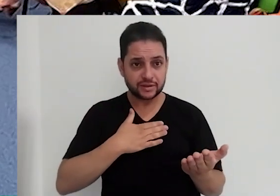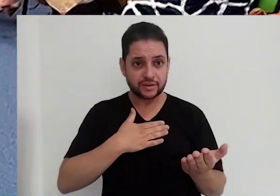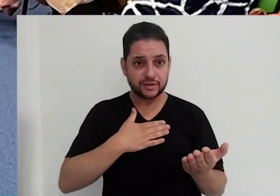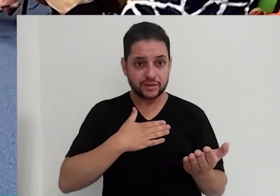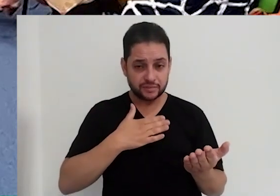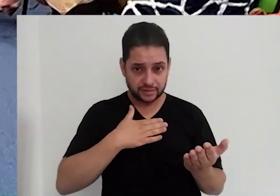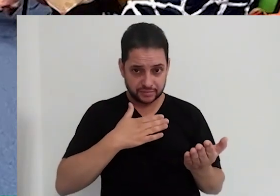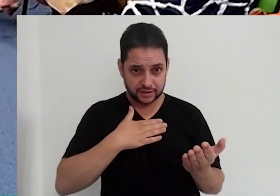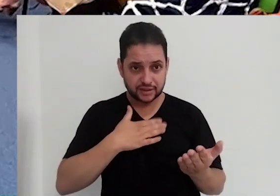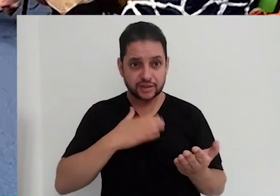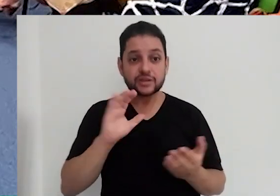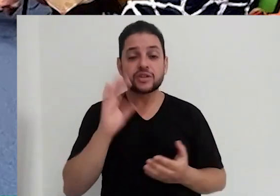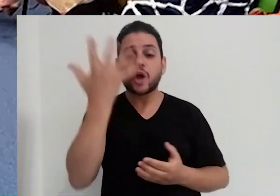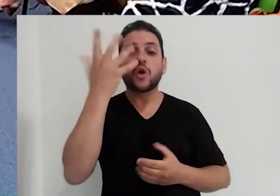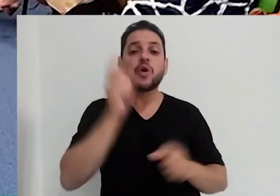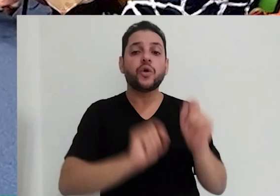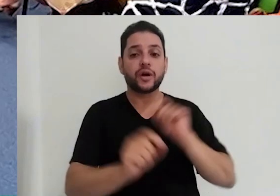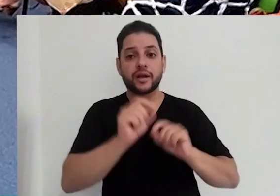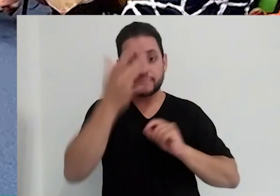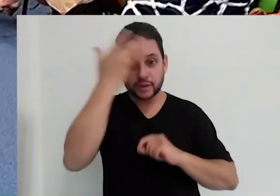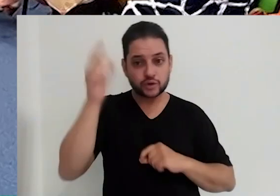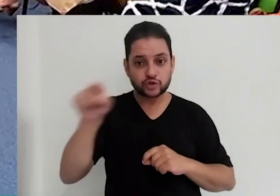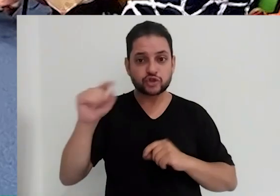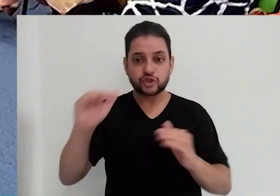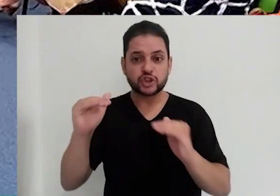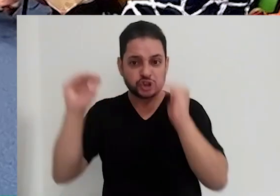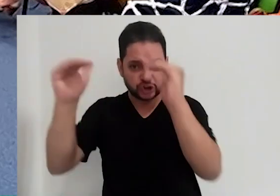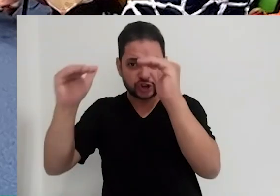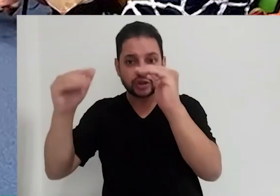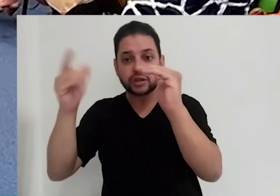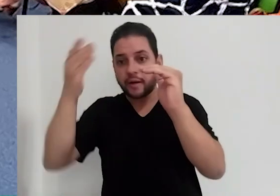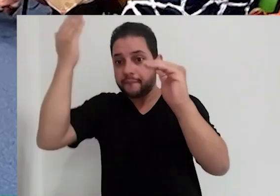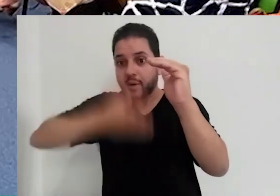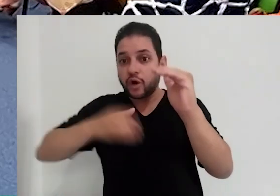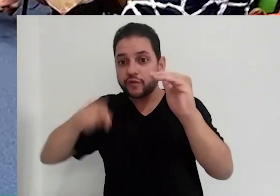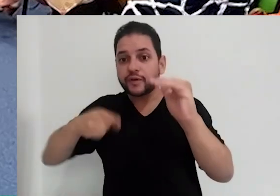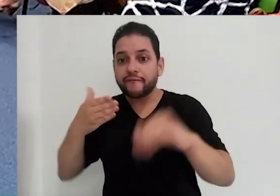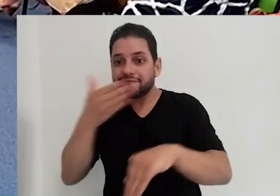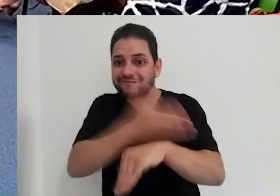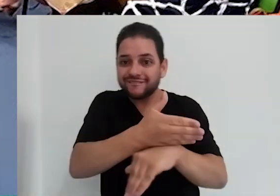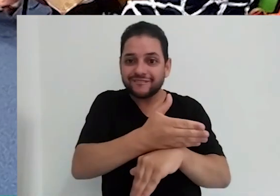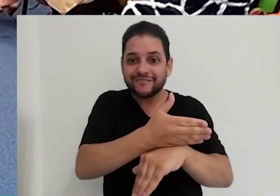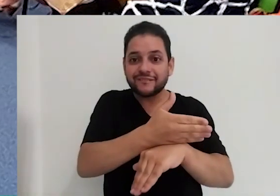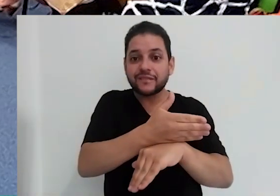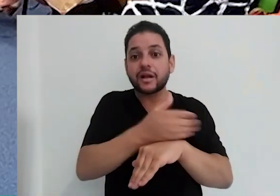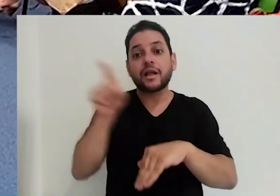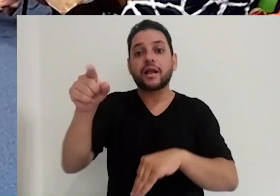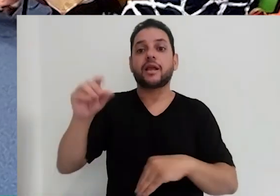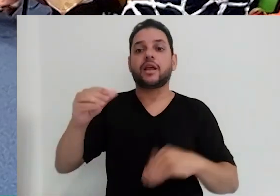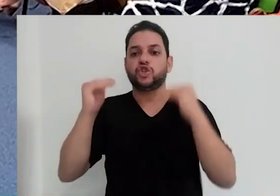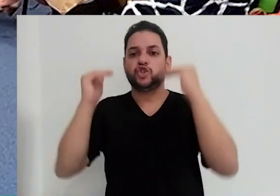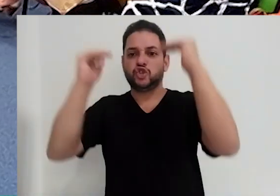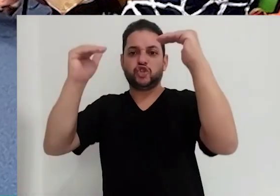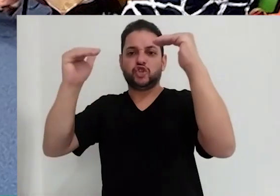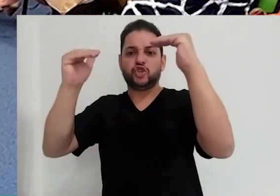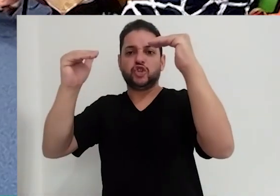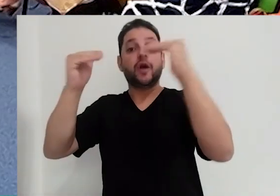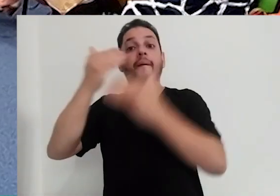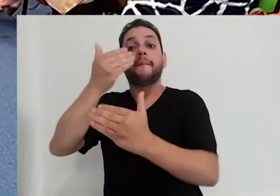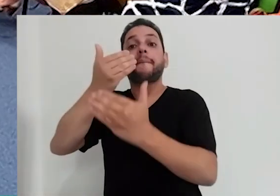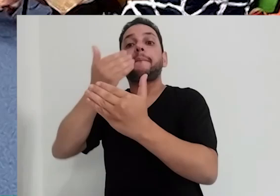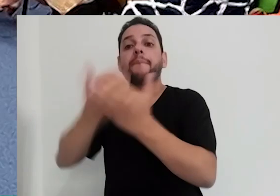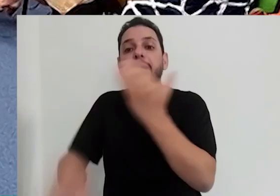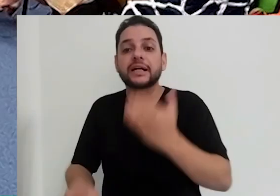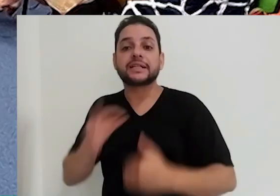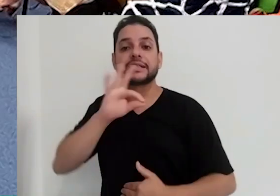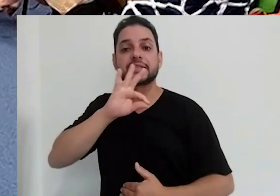que teria que acontecer com essas pessoas cuja participação foi comprovada e que tem alta patente é perder a patente perder o salário